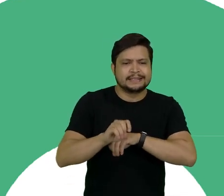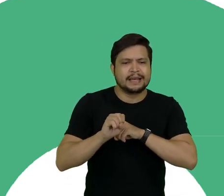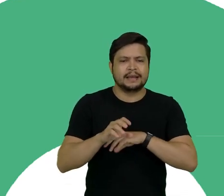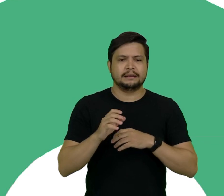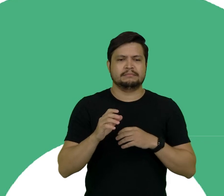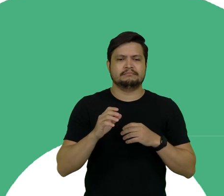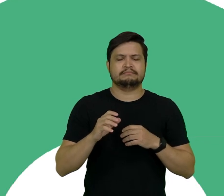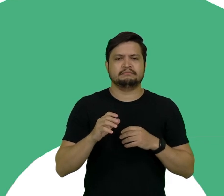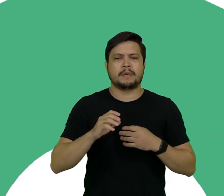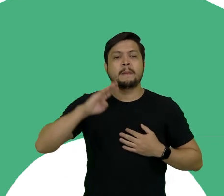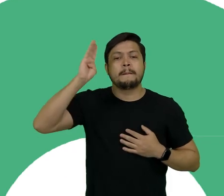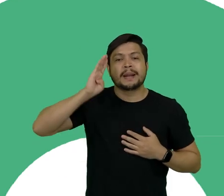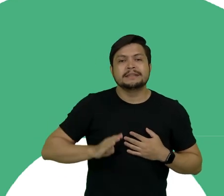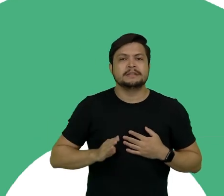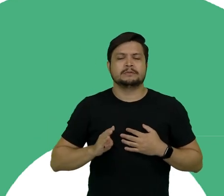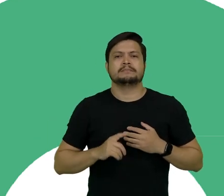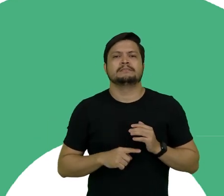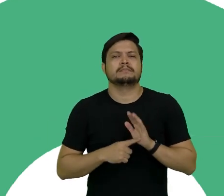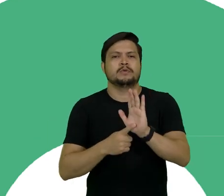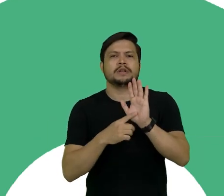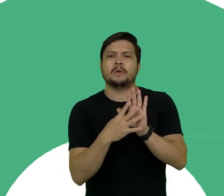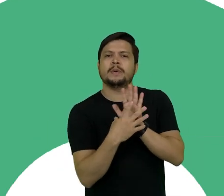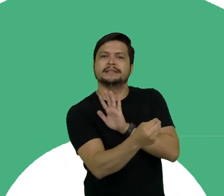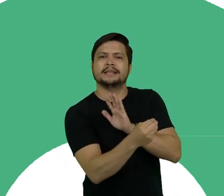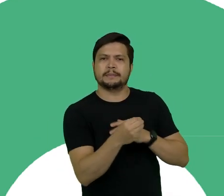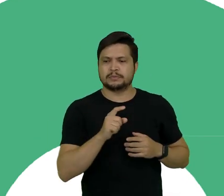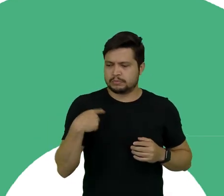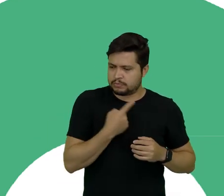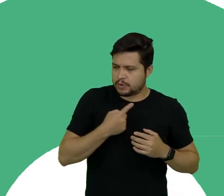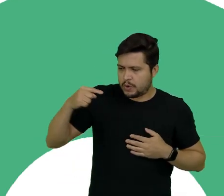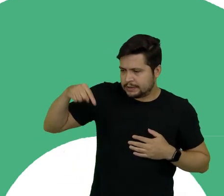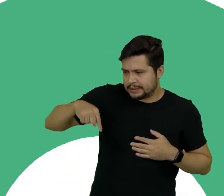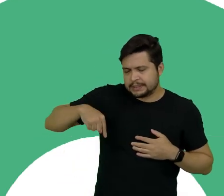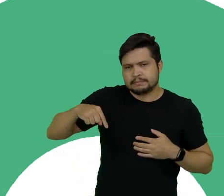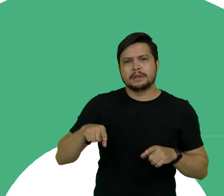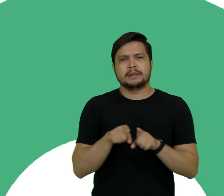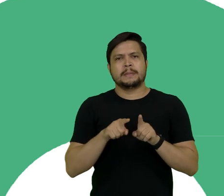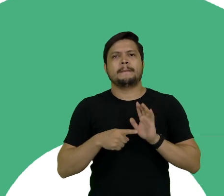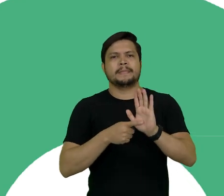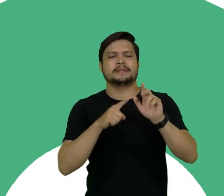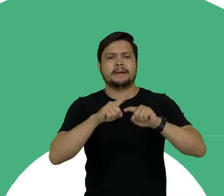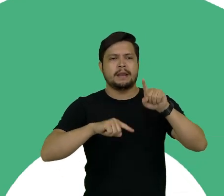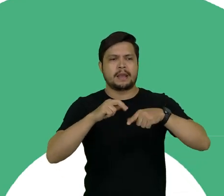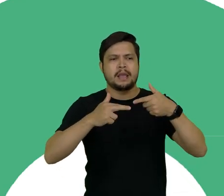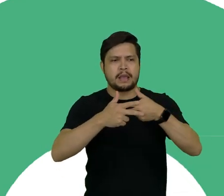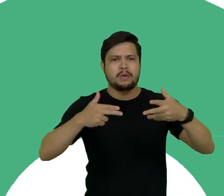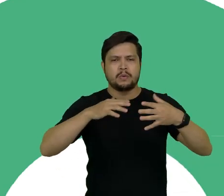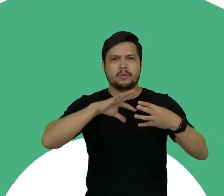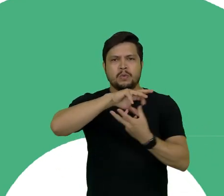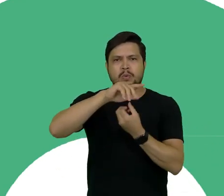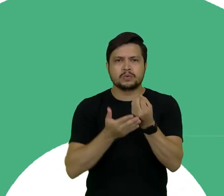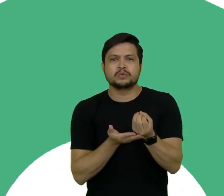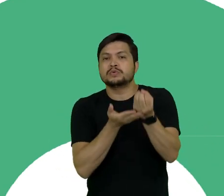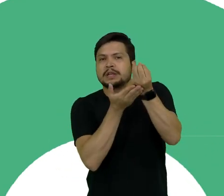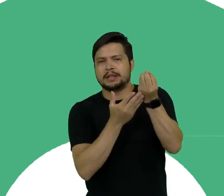o restante do Brasil como é conviver com a seca, ser produtivo e aproveitar de forma sustentável os recursos que temos